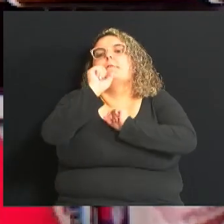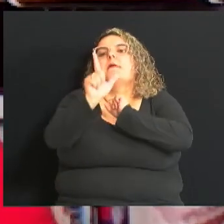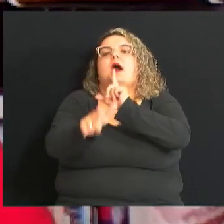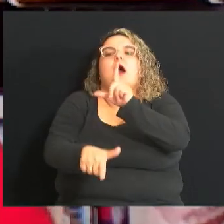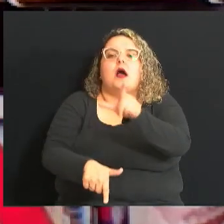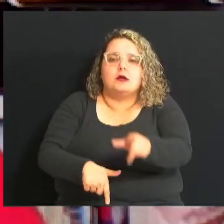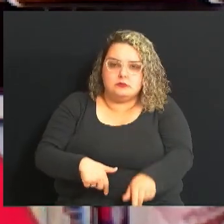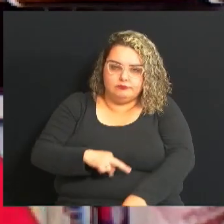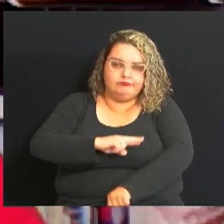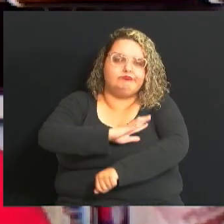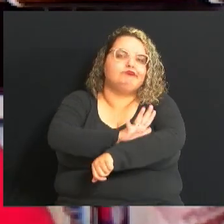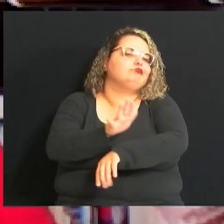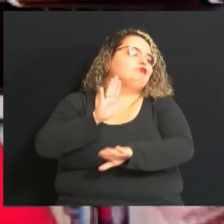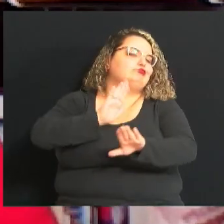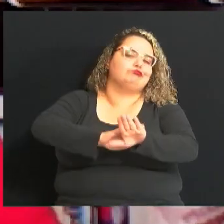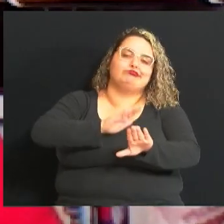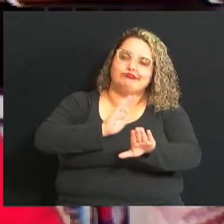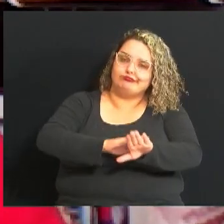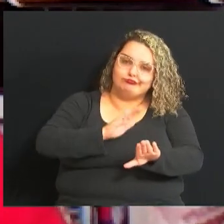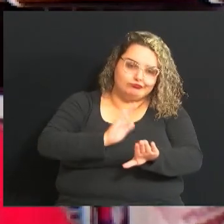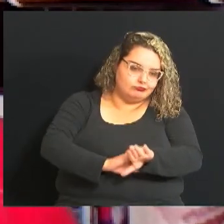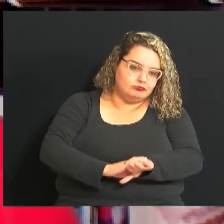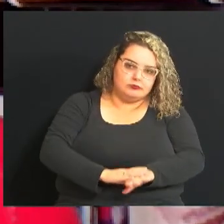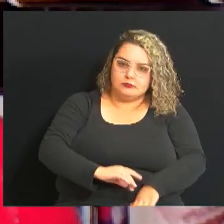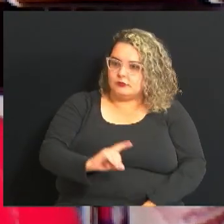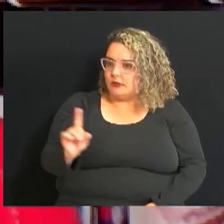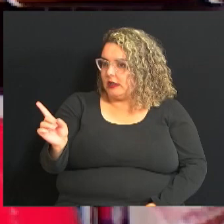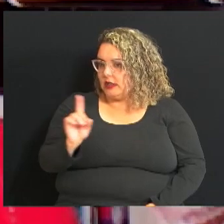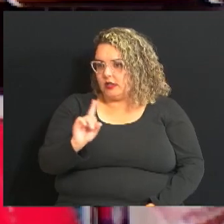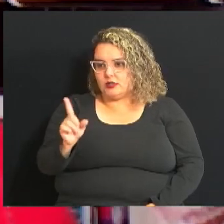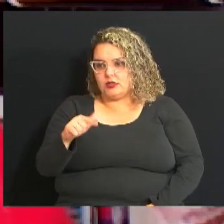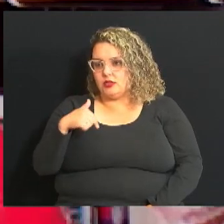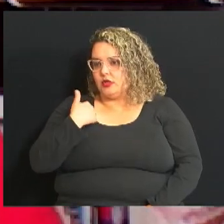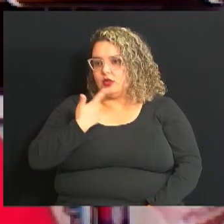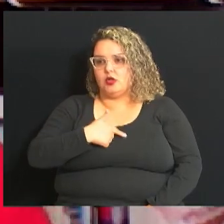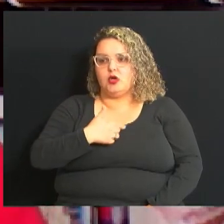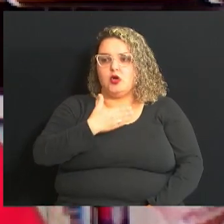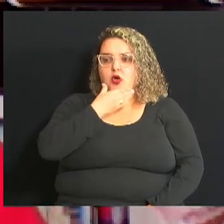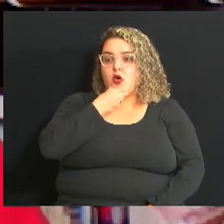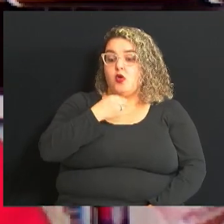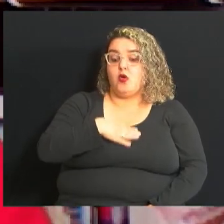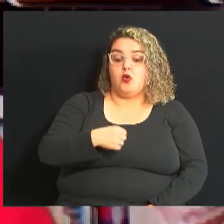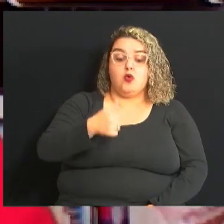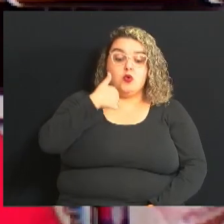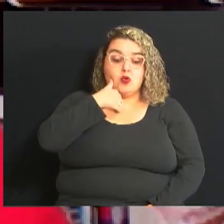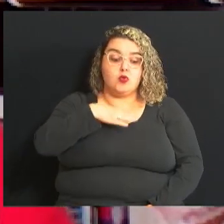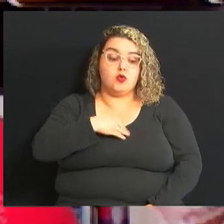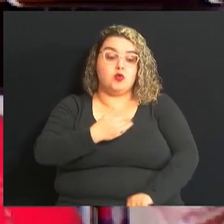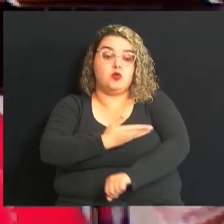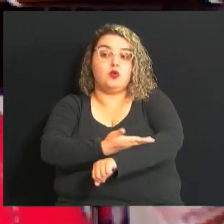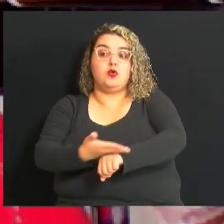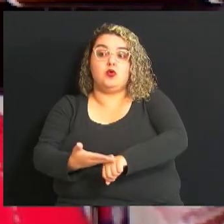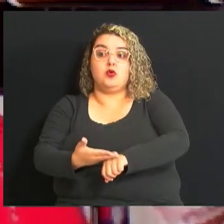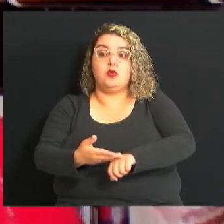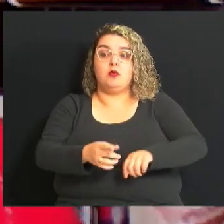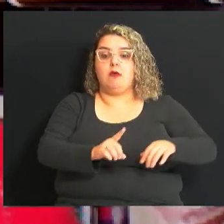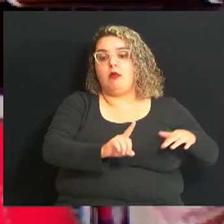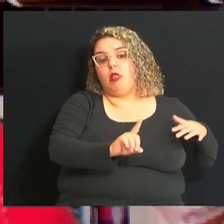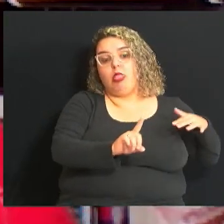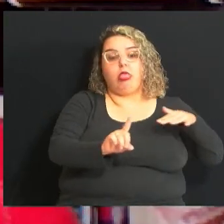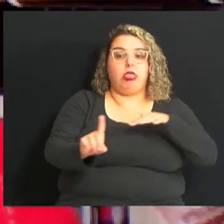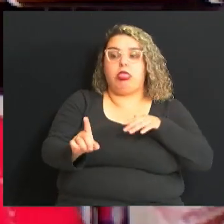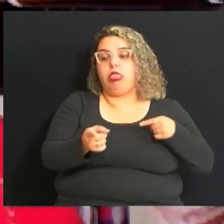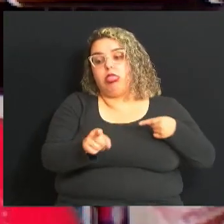práticas também. Não são os nossos filhos brancos que serão perseguidos e